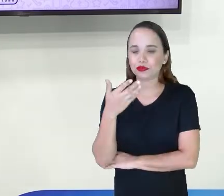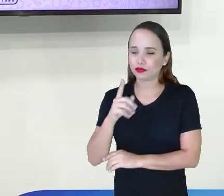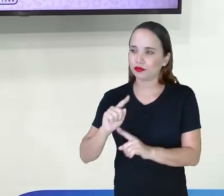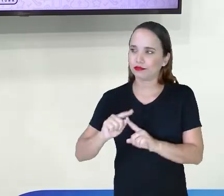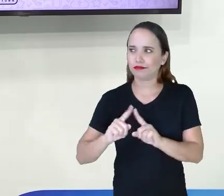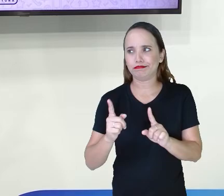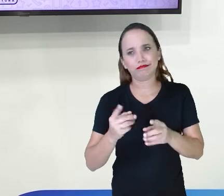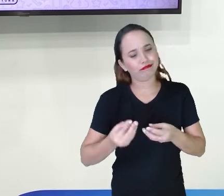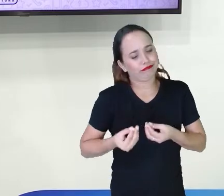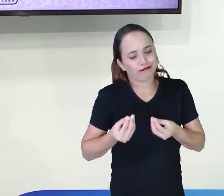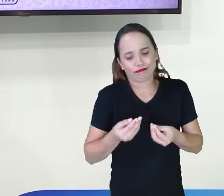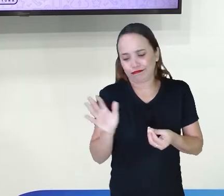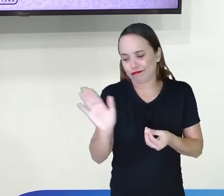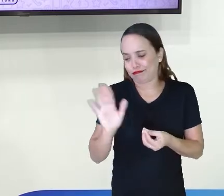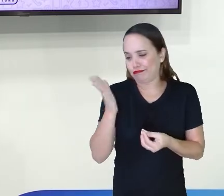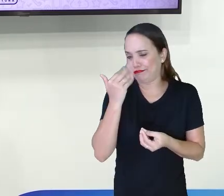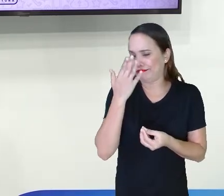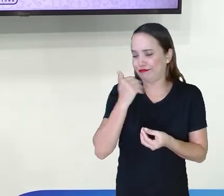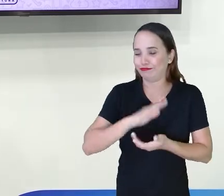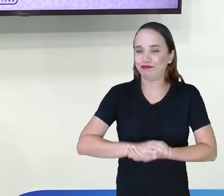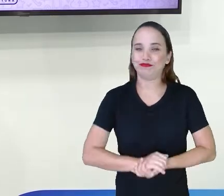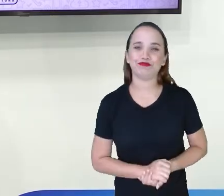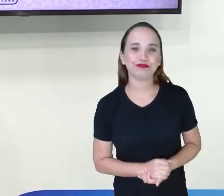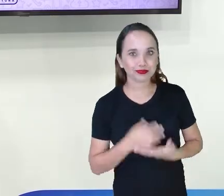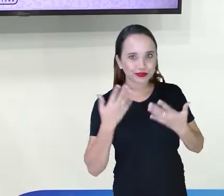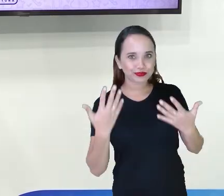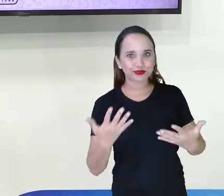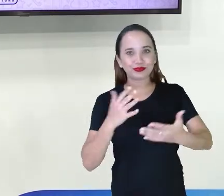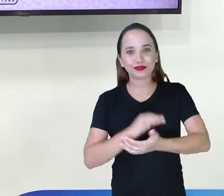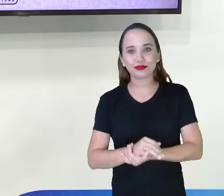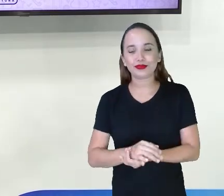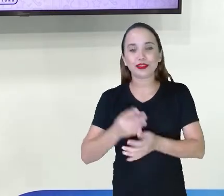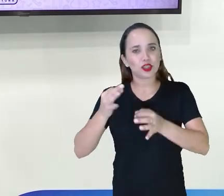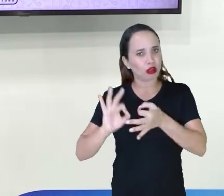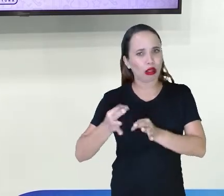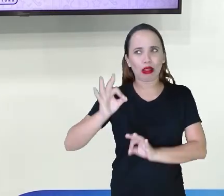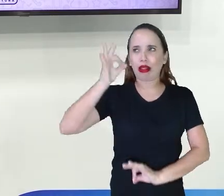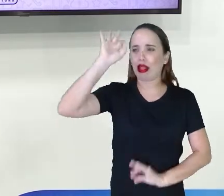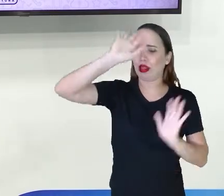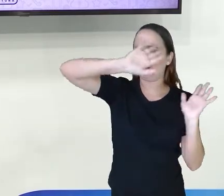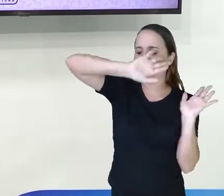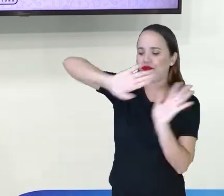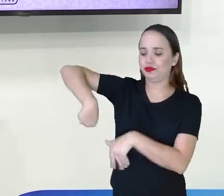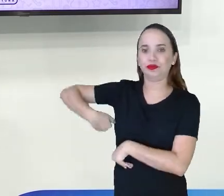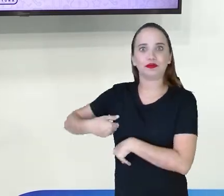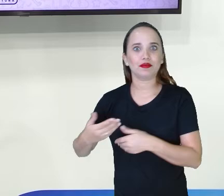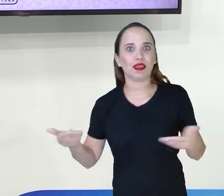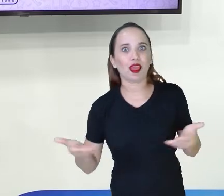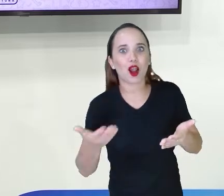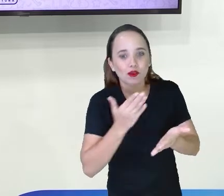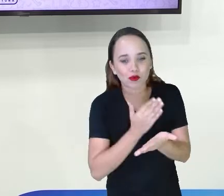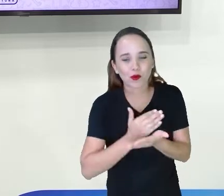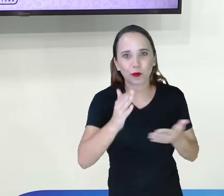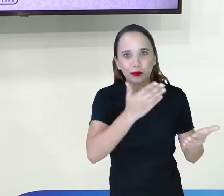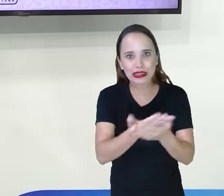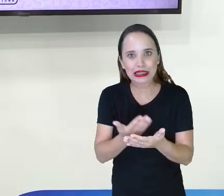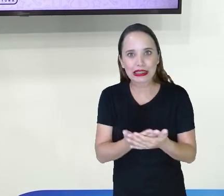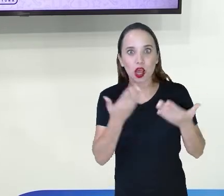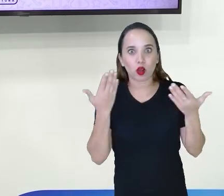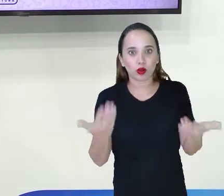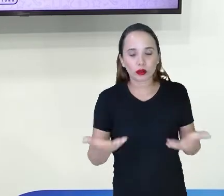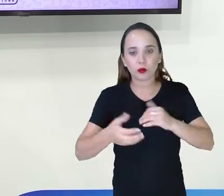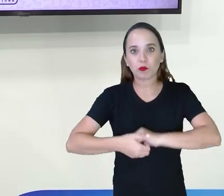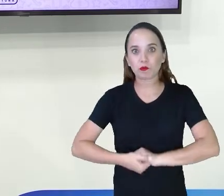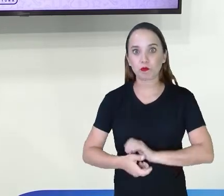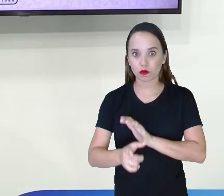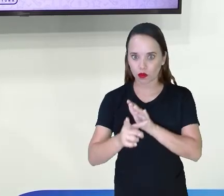não ter trazido nada de comida, tá certo? Então, sem mais delongas, vamos começar a nossa aula de pirâmide.